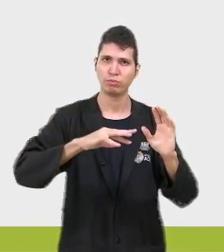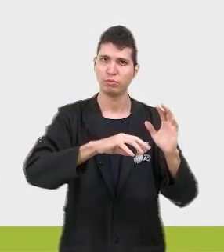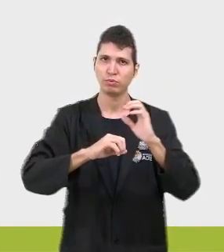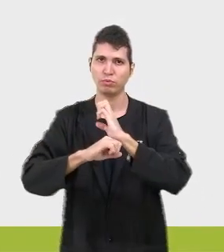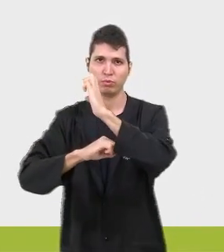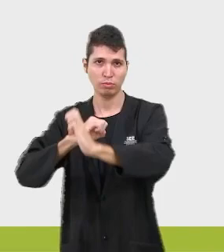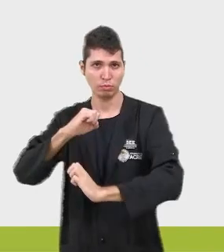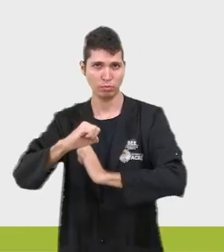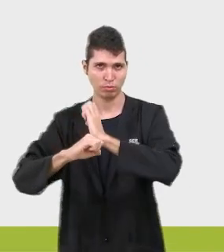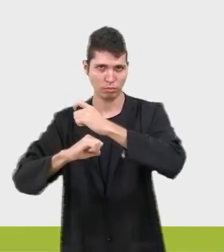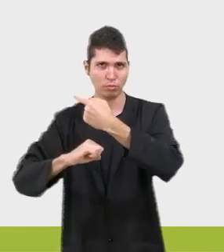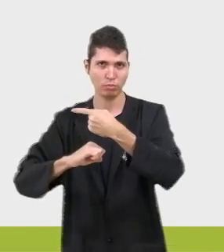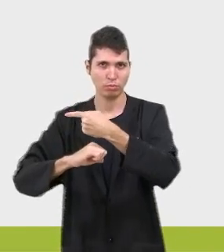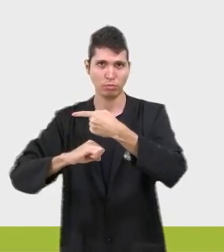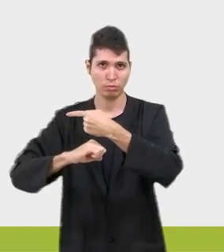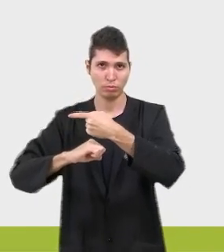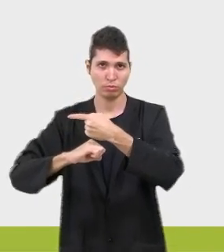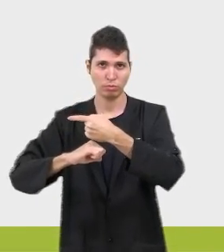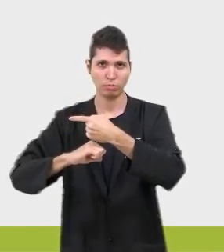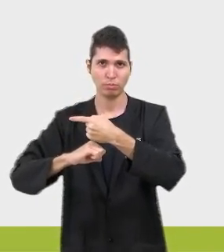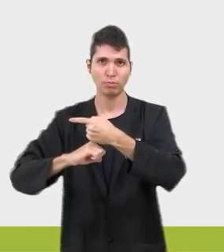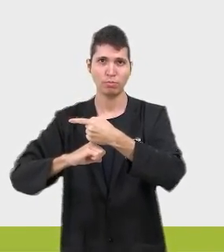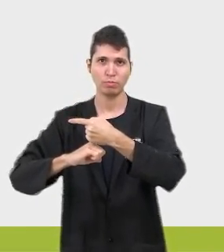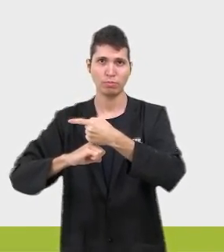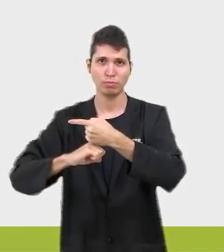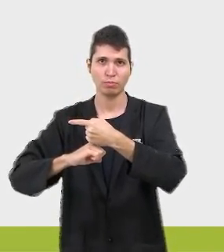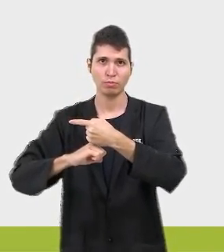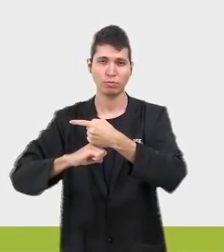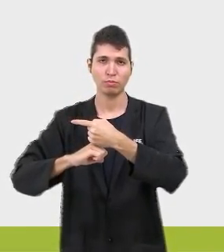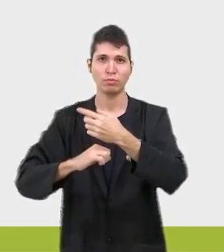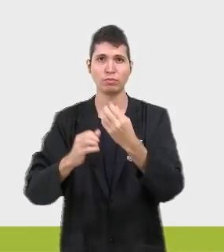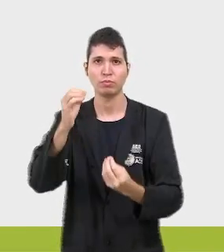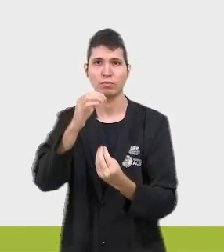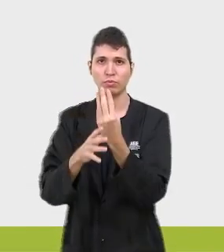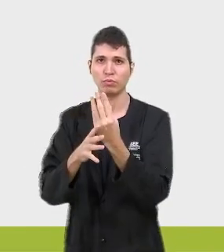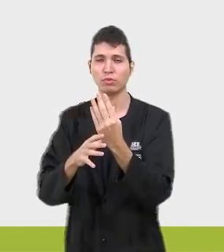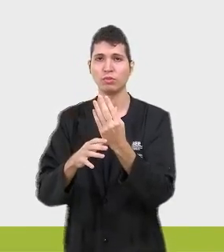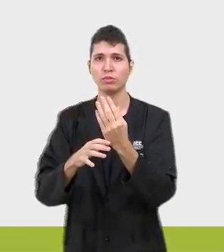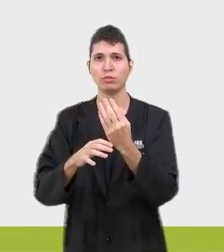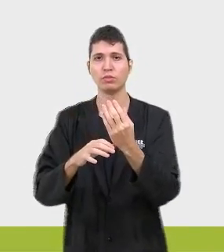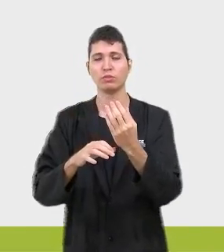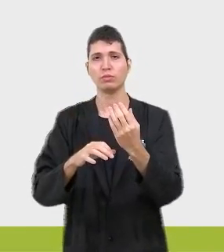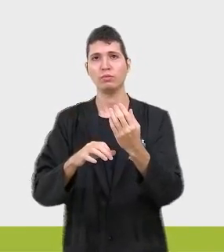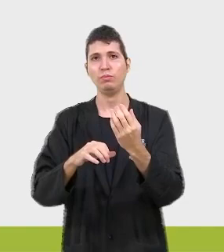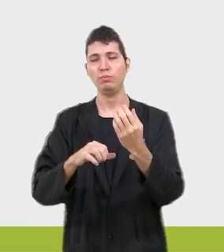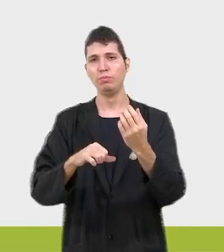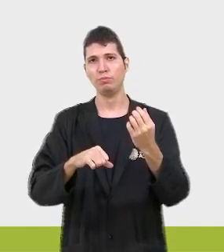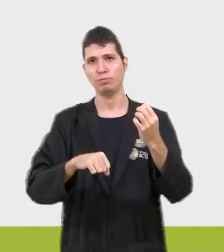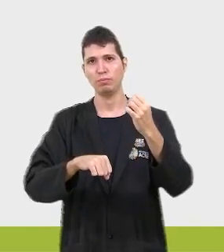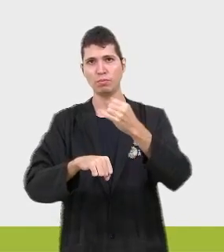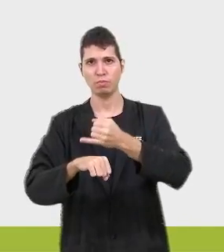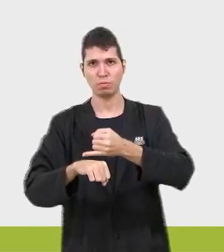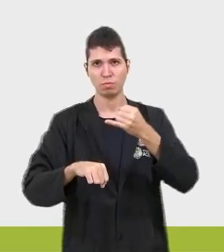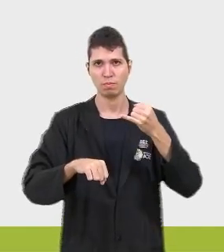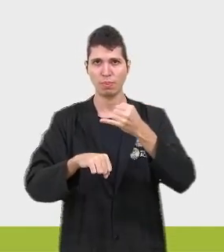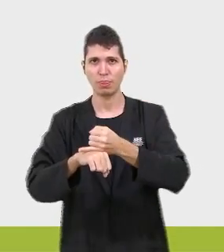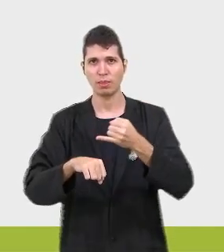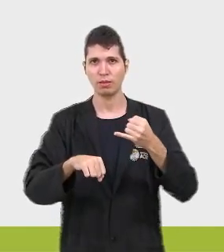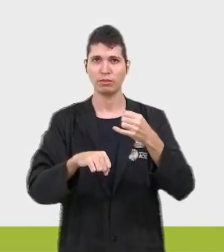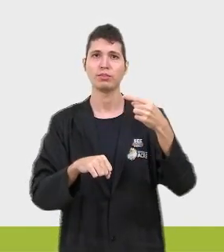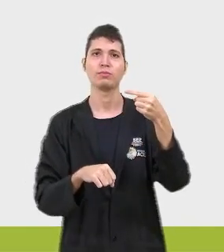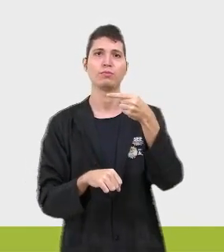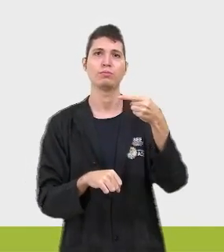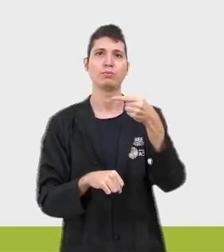esse elétron, ele vai se tornar um íon de carga negativa, mais conhecido aí